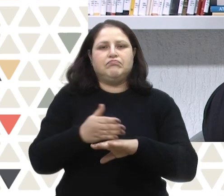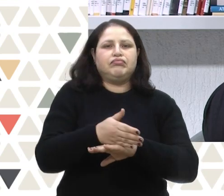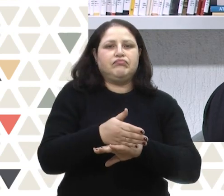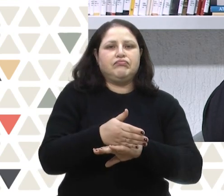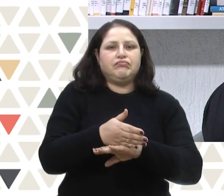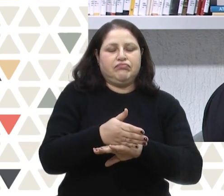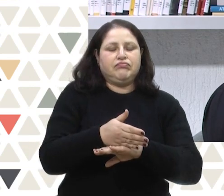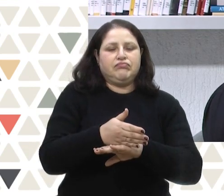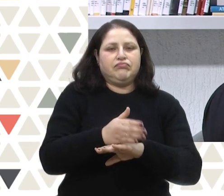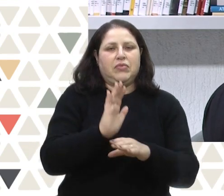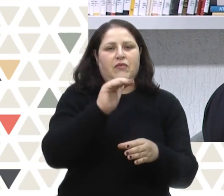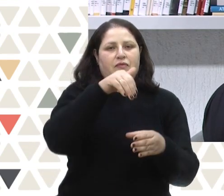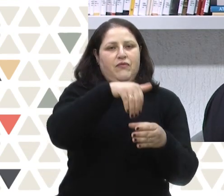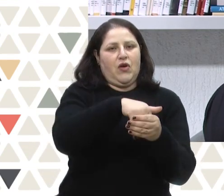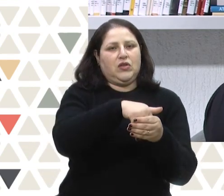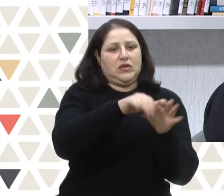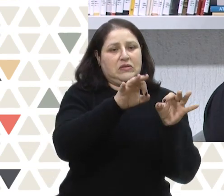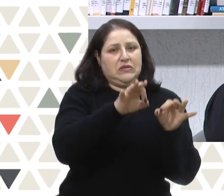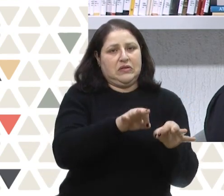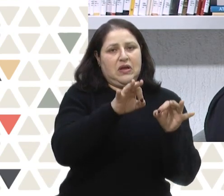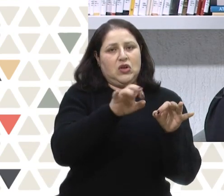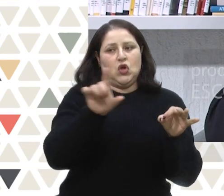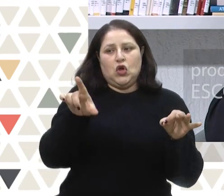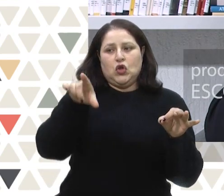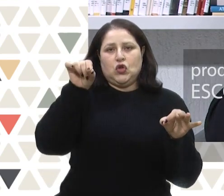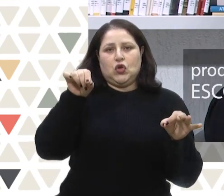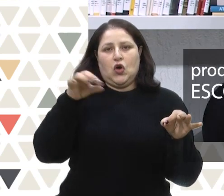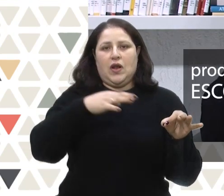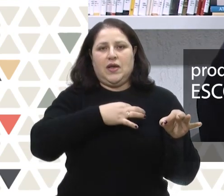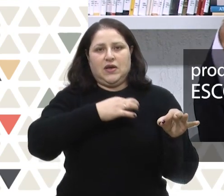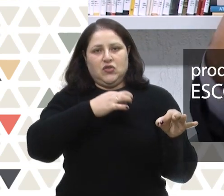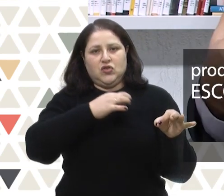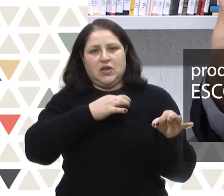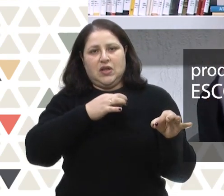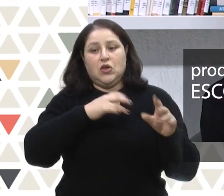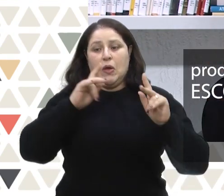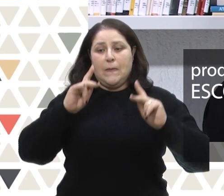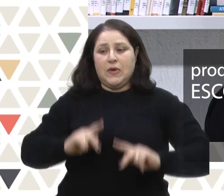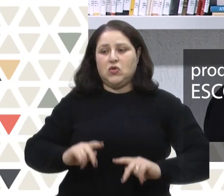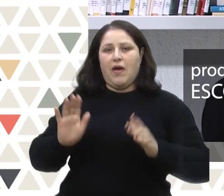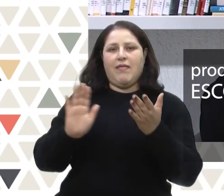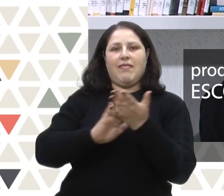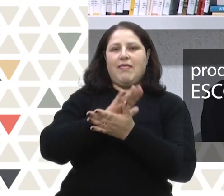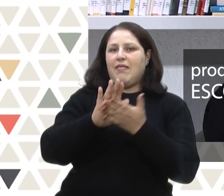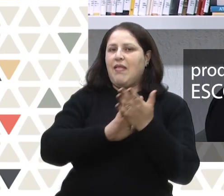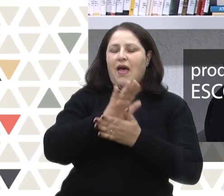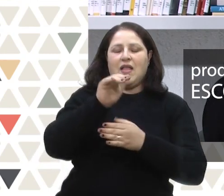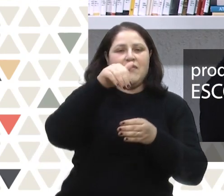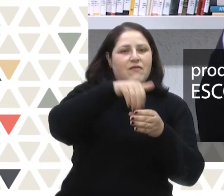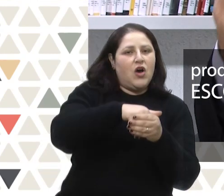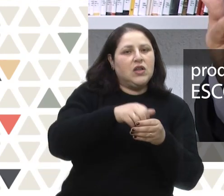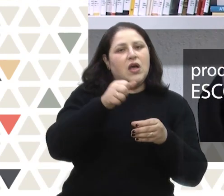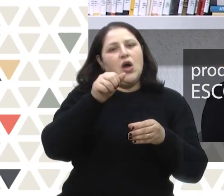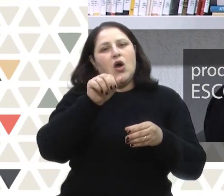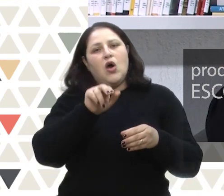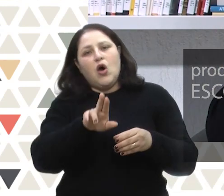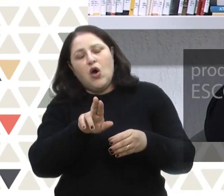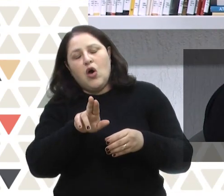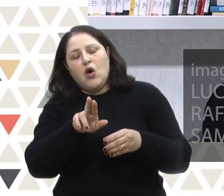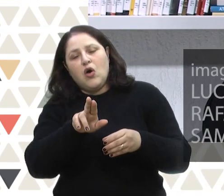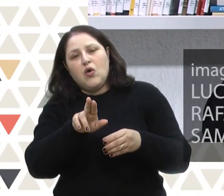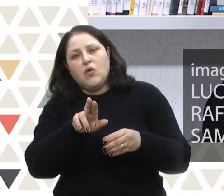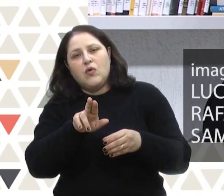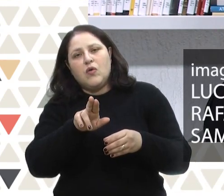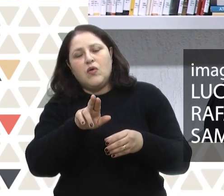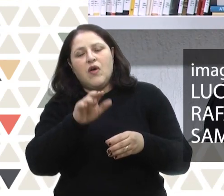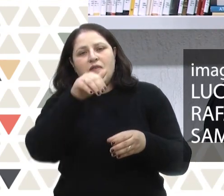nominal elegerem os seus candidatos, aqueles que de uma certa forma se abstiveram ou votaram branco e nulo terão que respeitar a